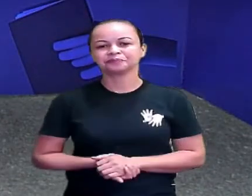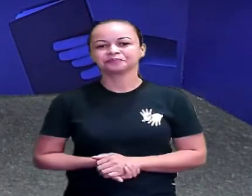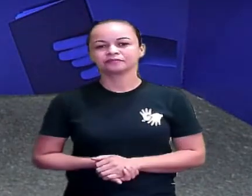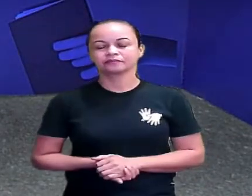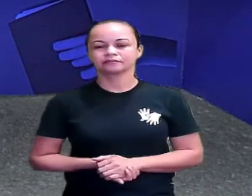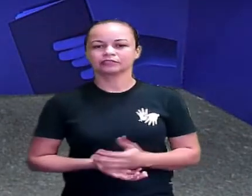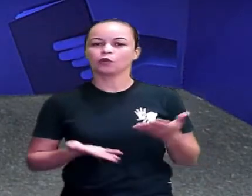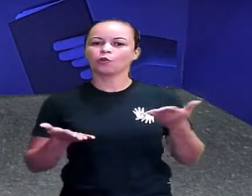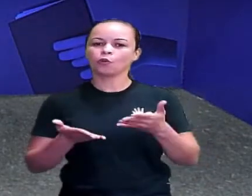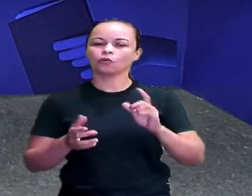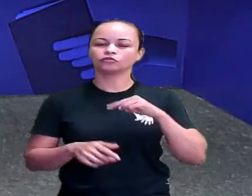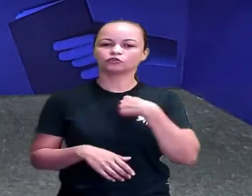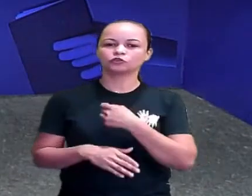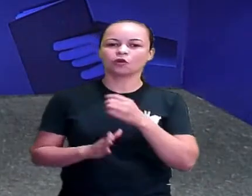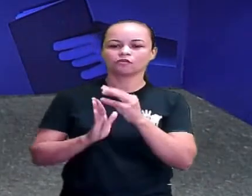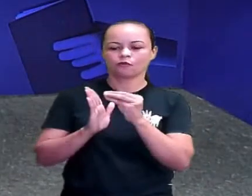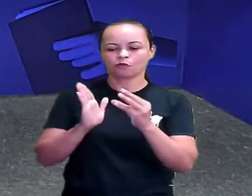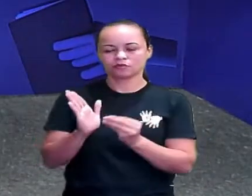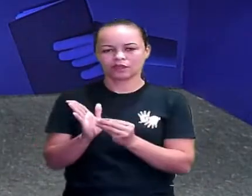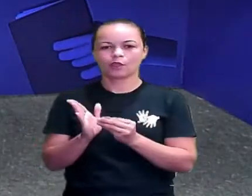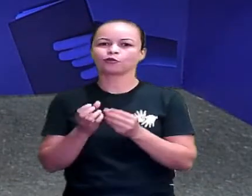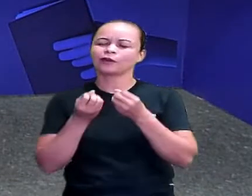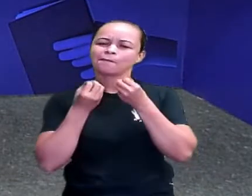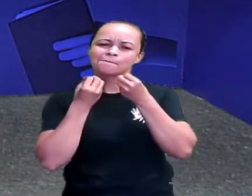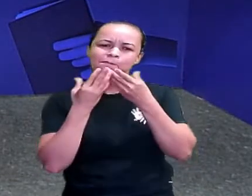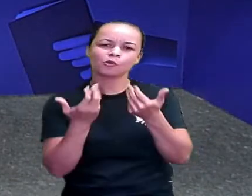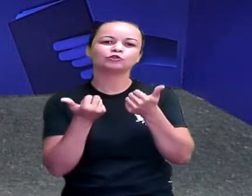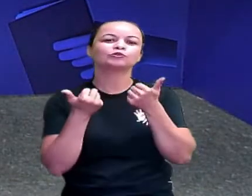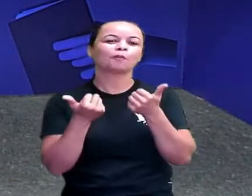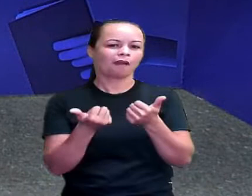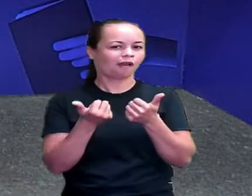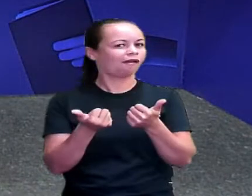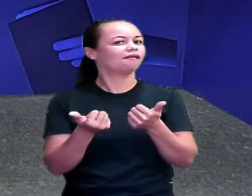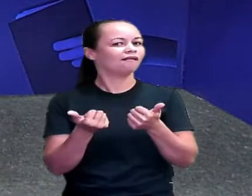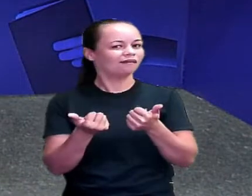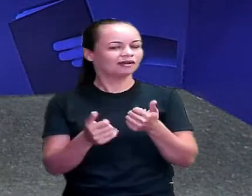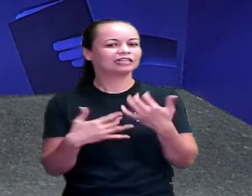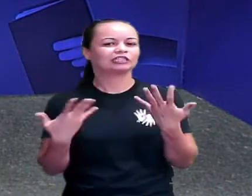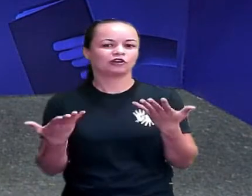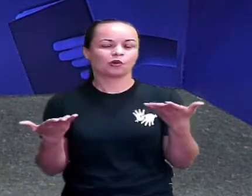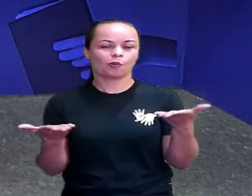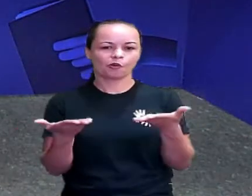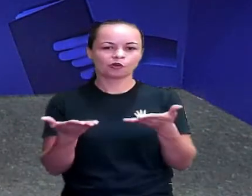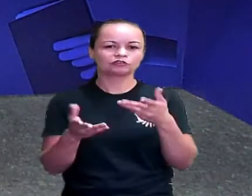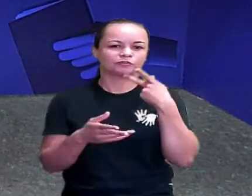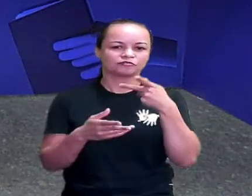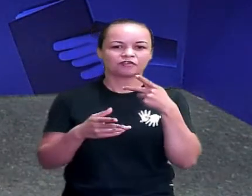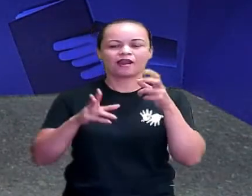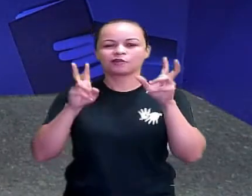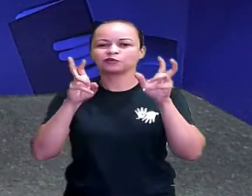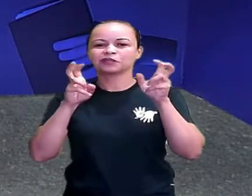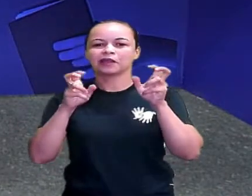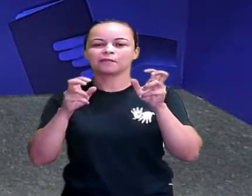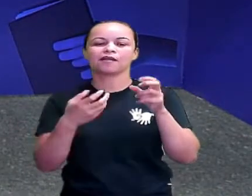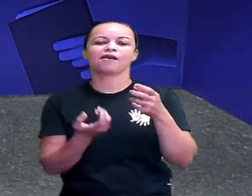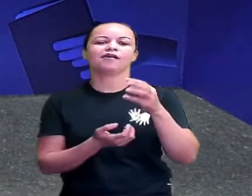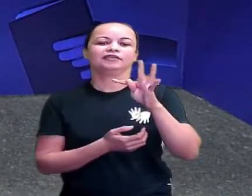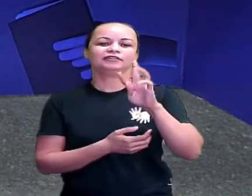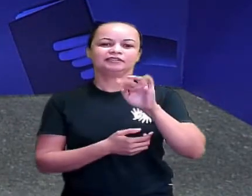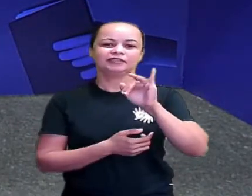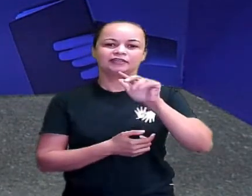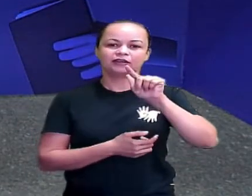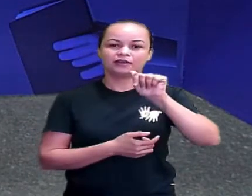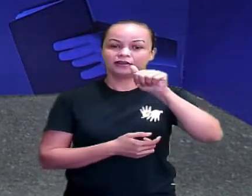nosso conteúdo é show de bola, viu? Vamos falar sobre triângulos. E aí, preparados?